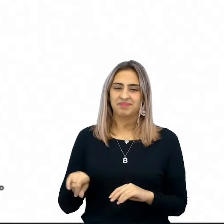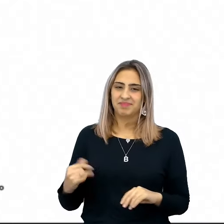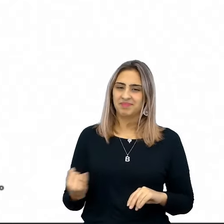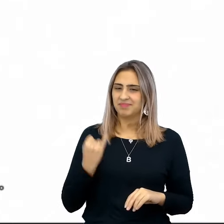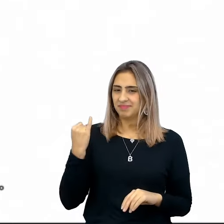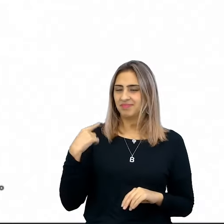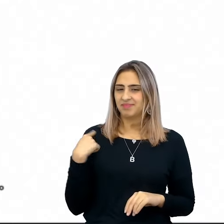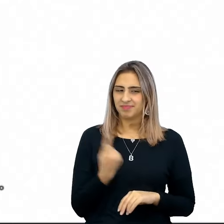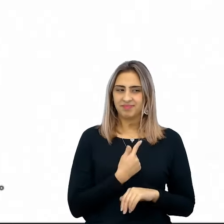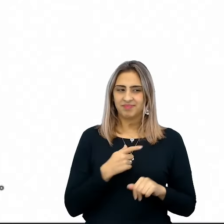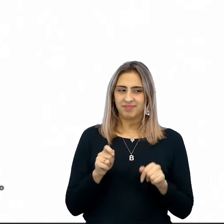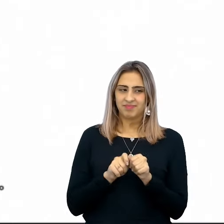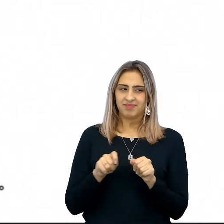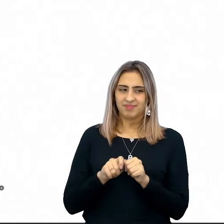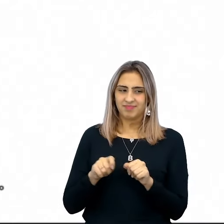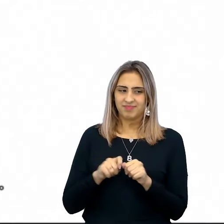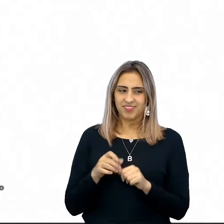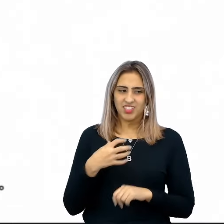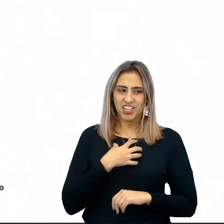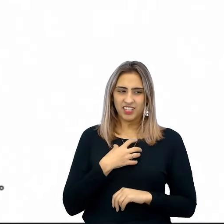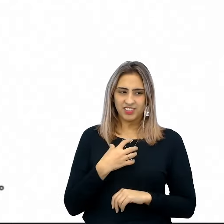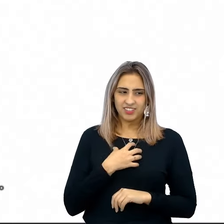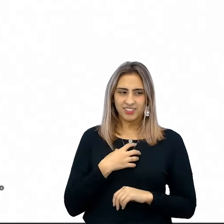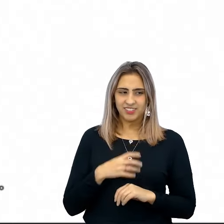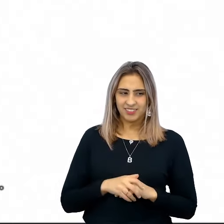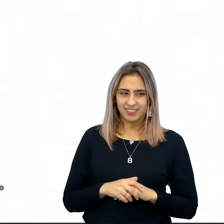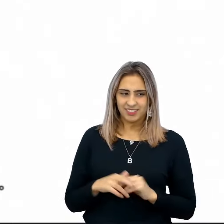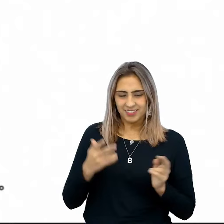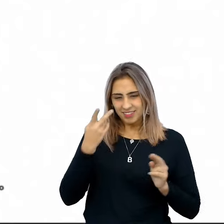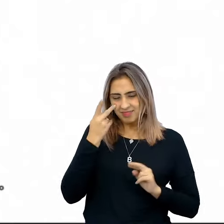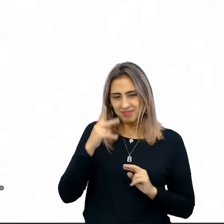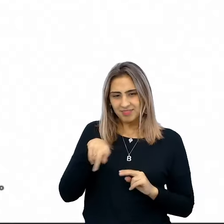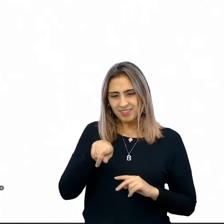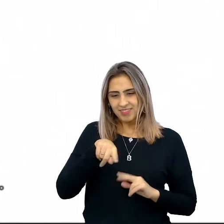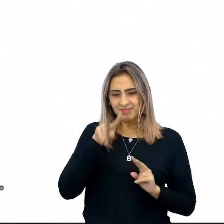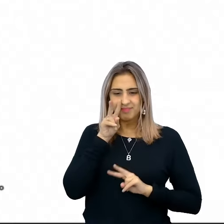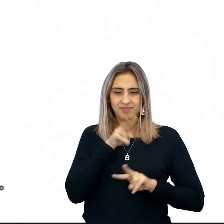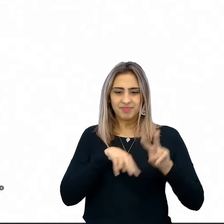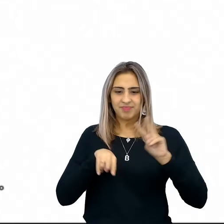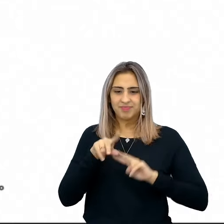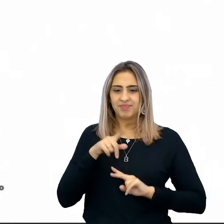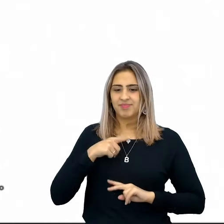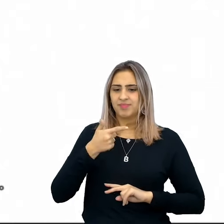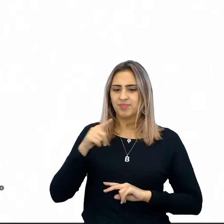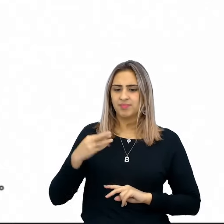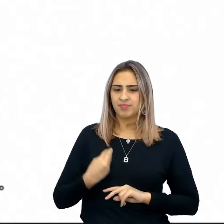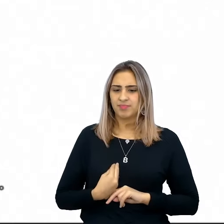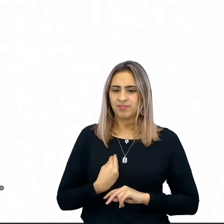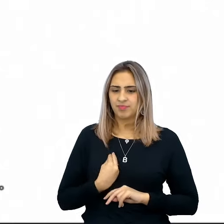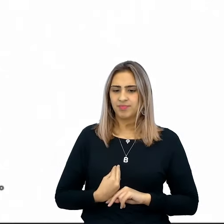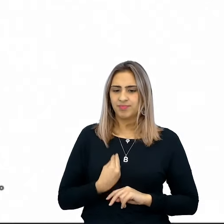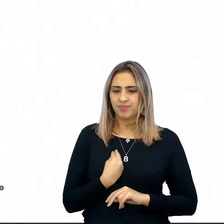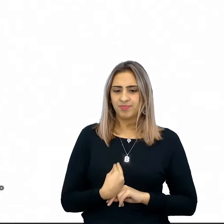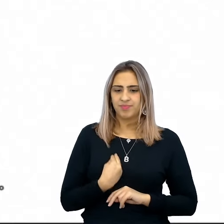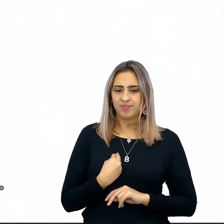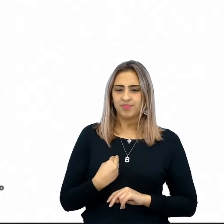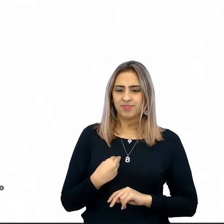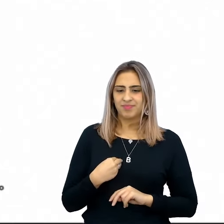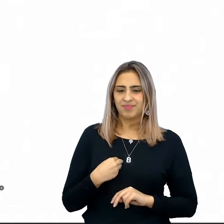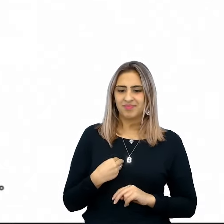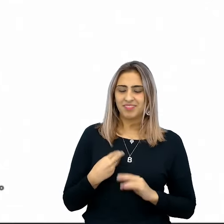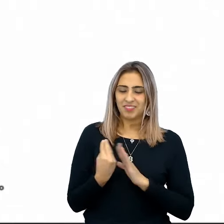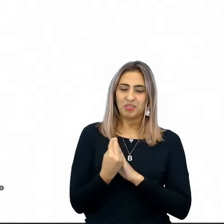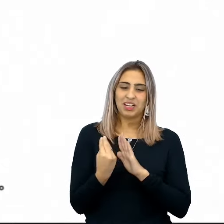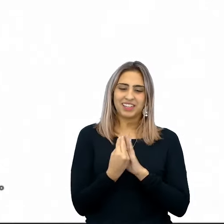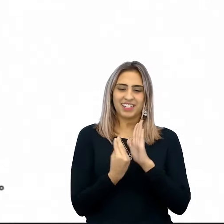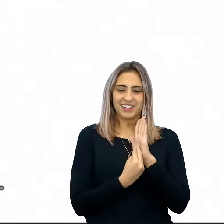a gente fazer a socialização com as crianças, né, depois, para que eles observem que existem outras formas de chegar à resposta, né? Que não